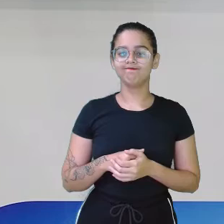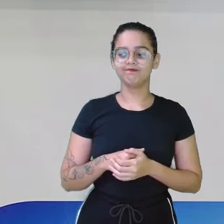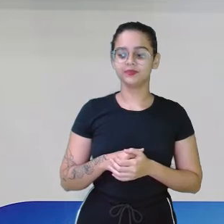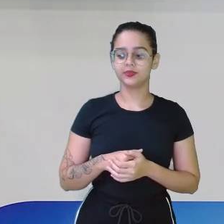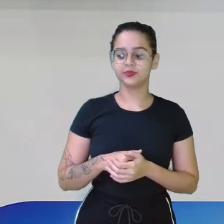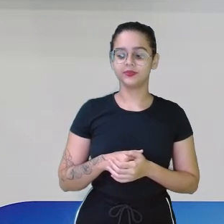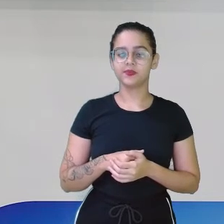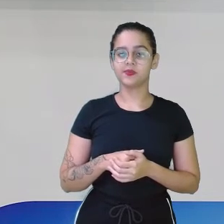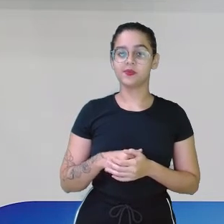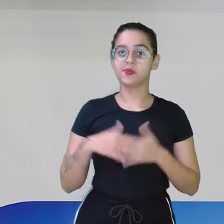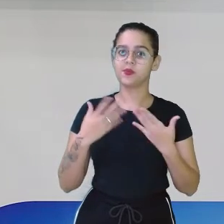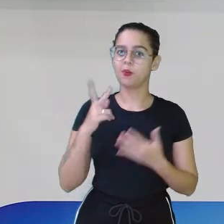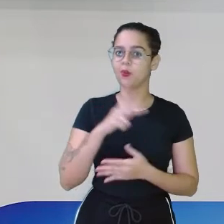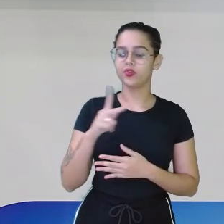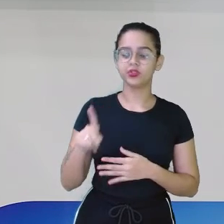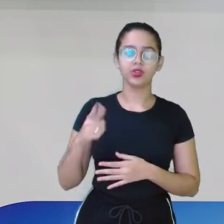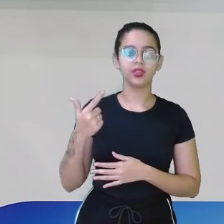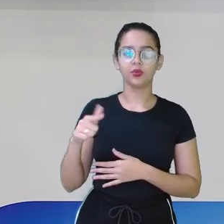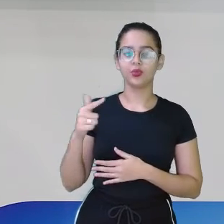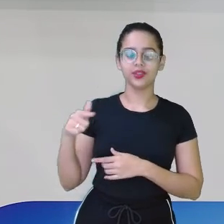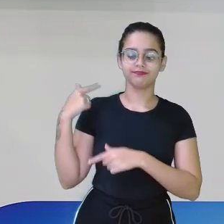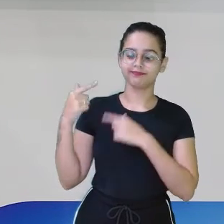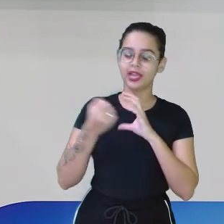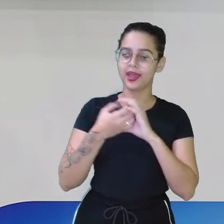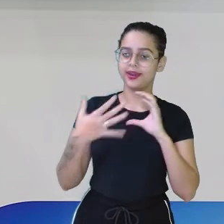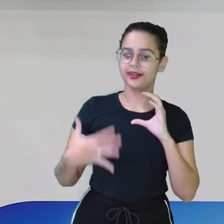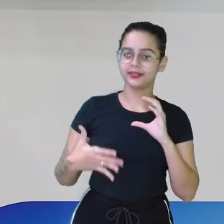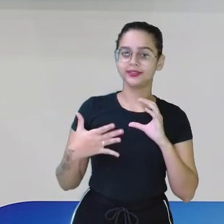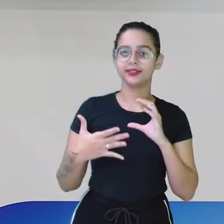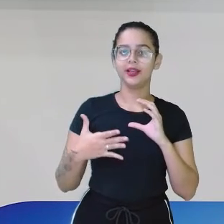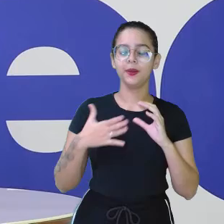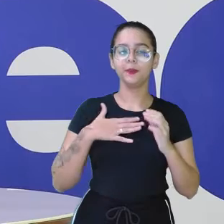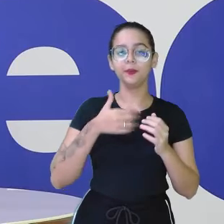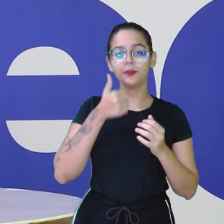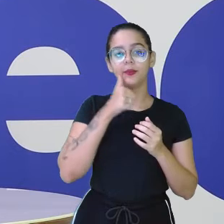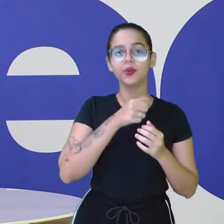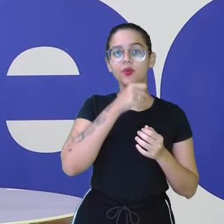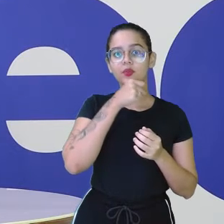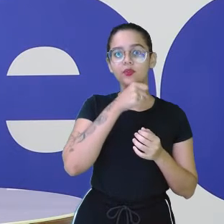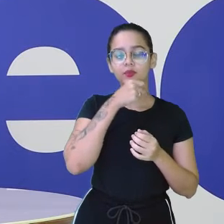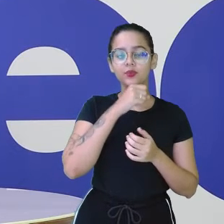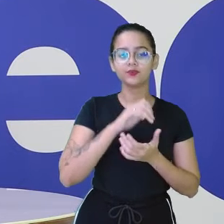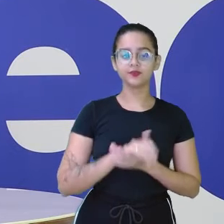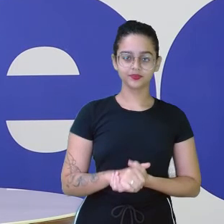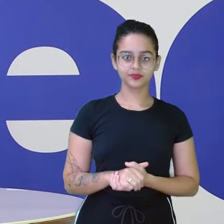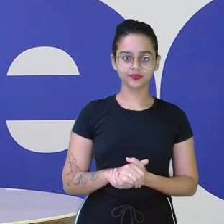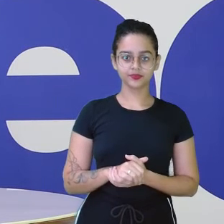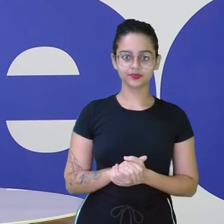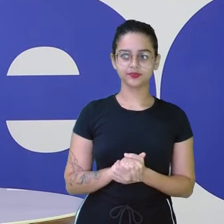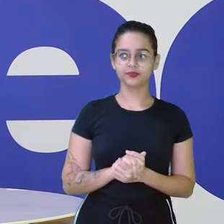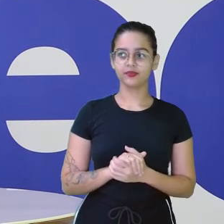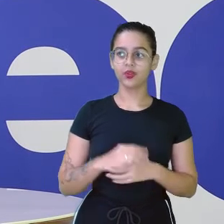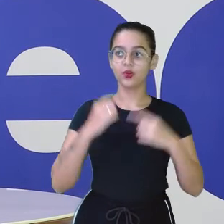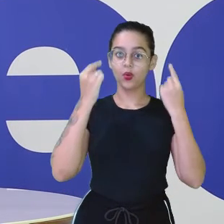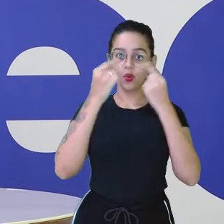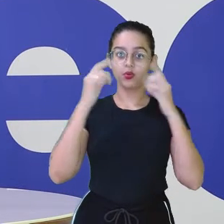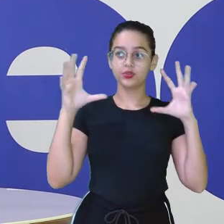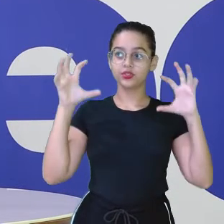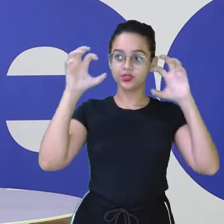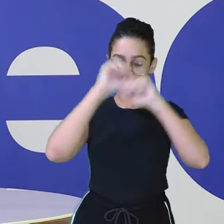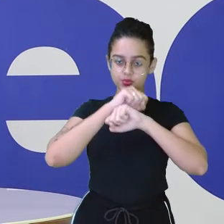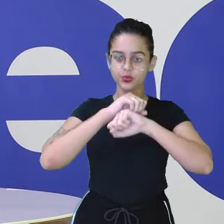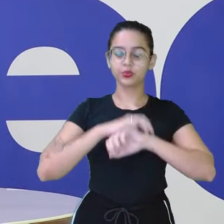vendo? A professora Vanessa não herdou essa característica aí. Herdei do meu avô. Do avô, né? Exatamente, dos olhos escuros,